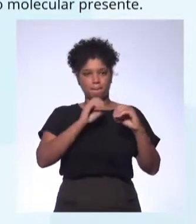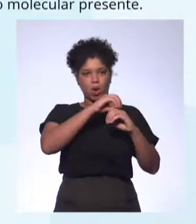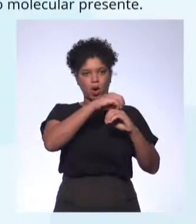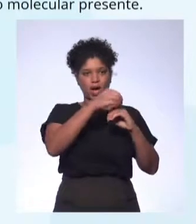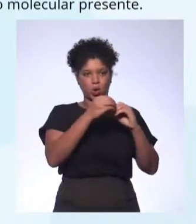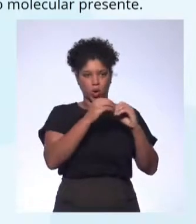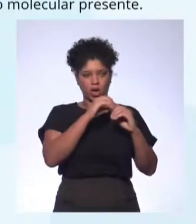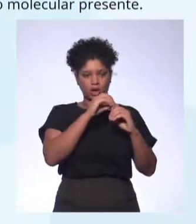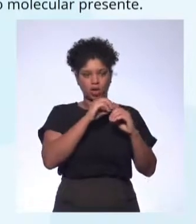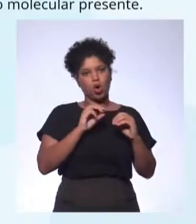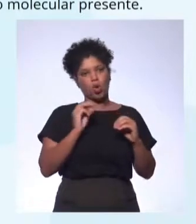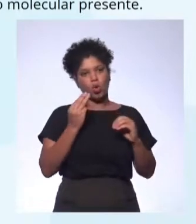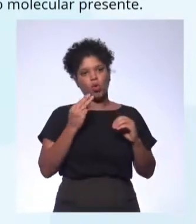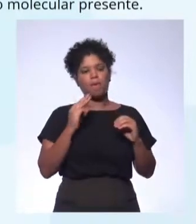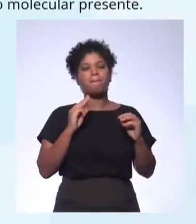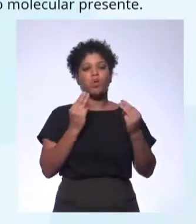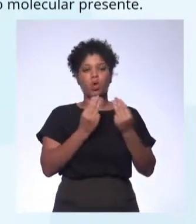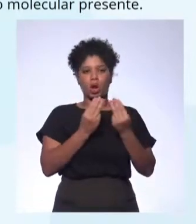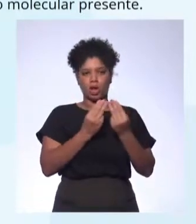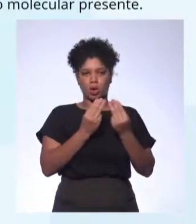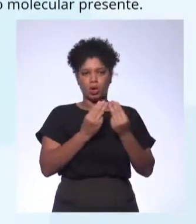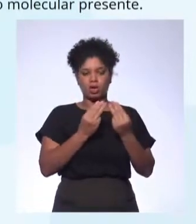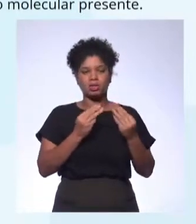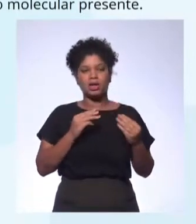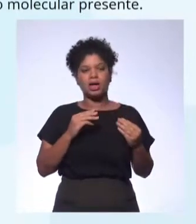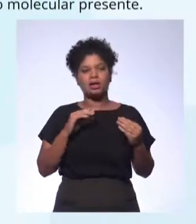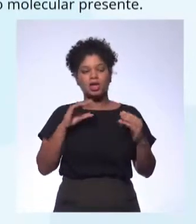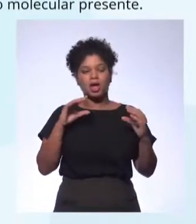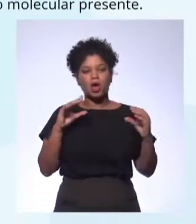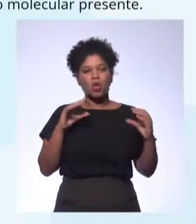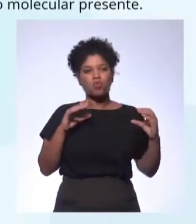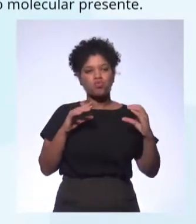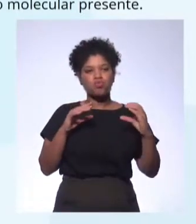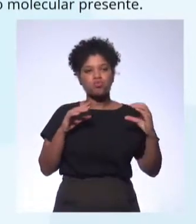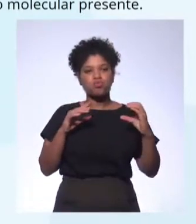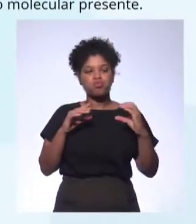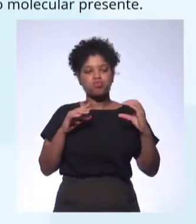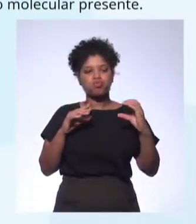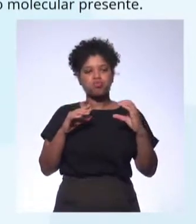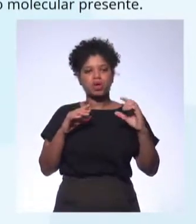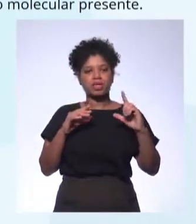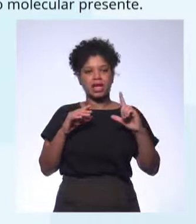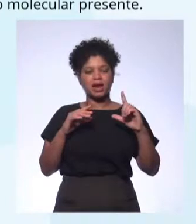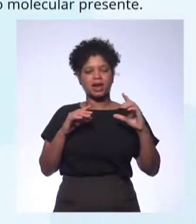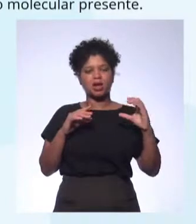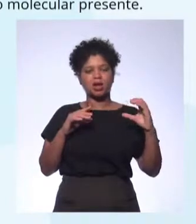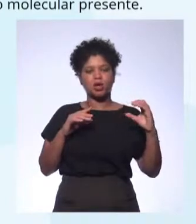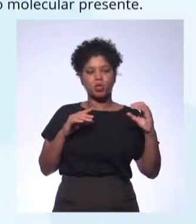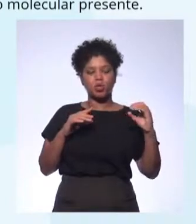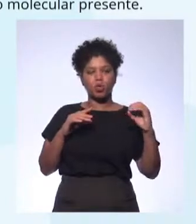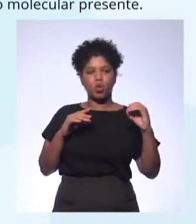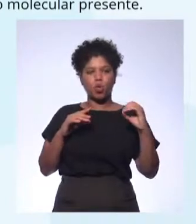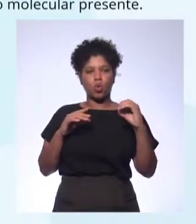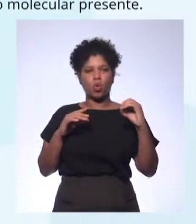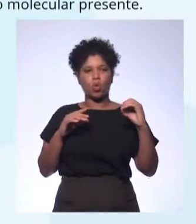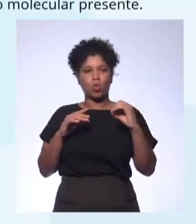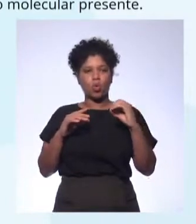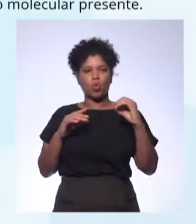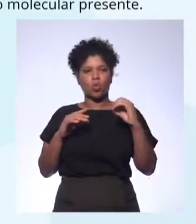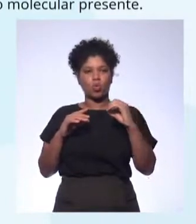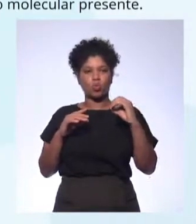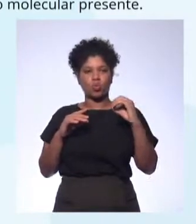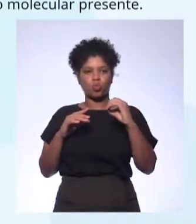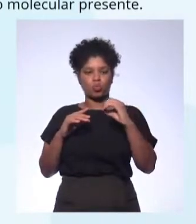uma parte dela empurrando essa parte empurra para cá portanto aqui ela vai